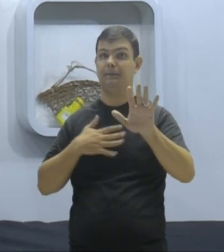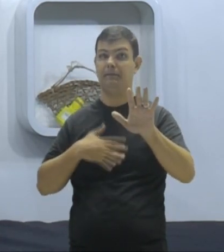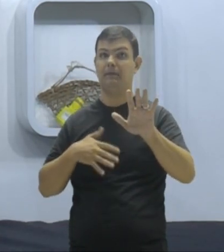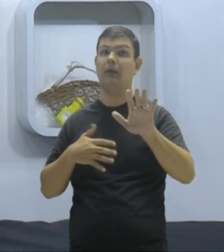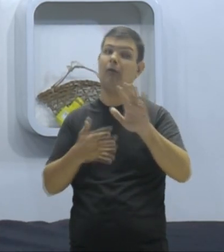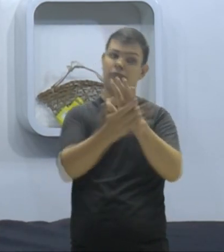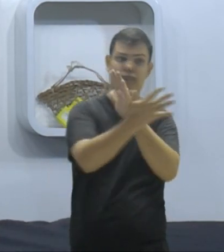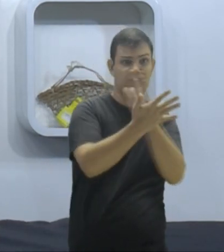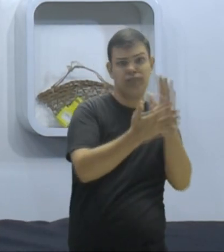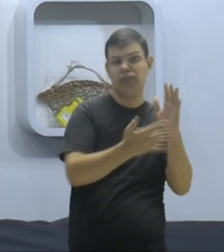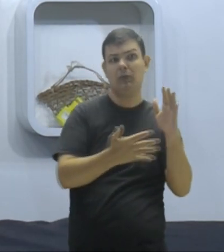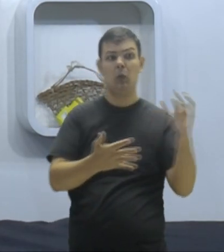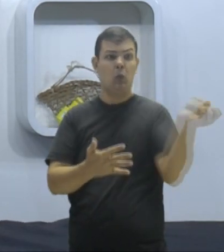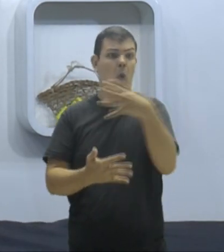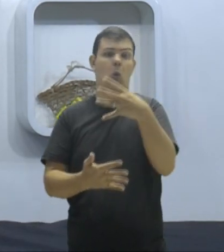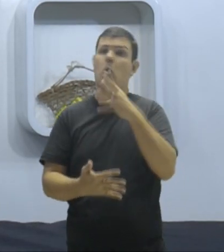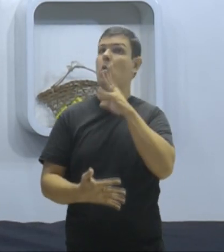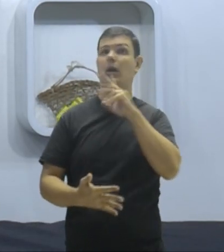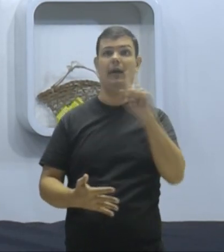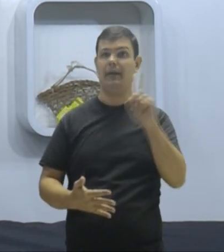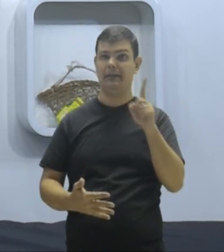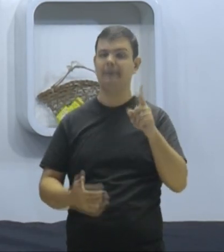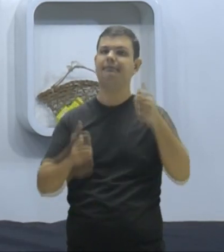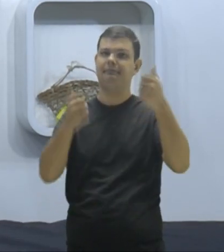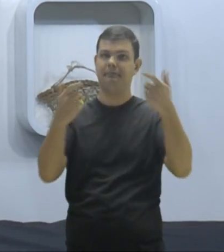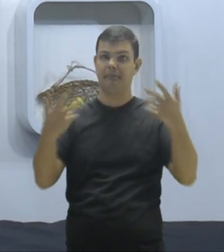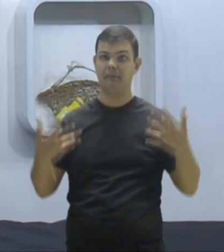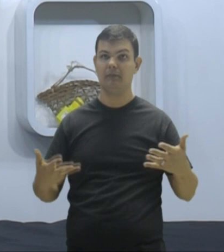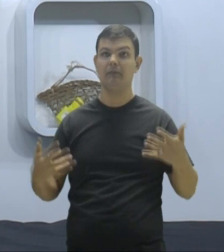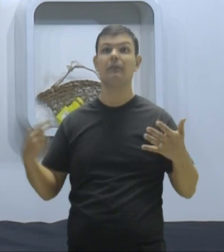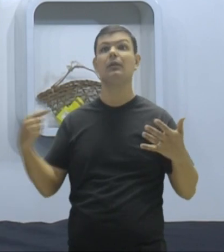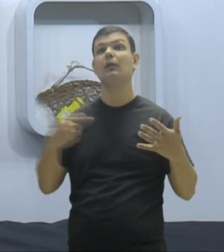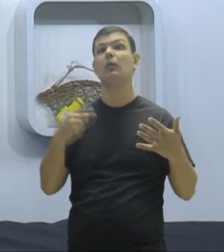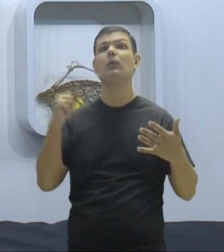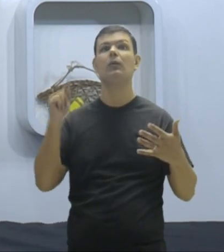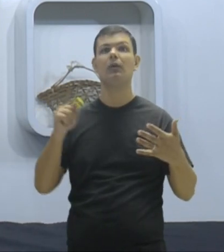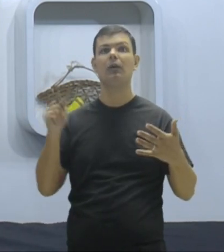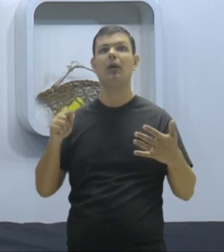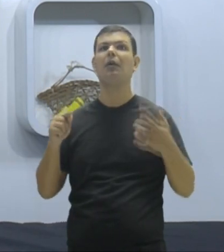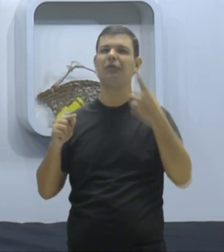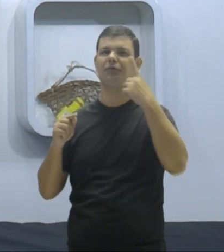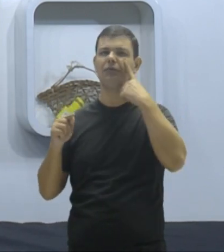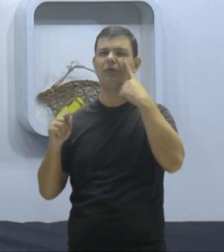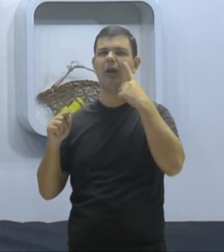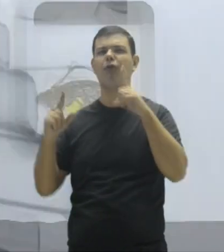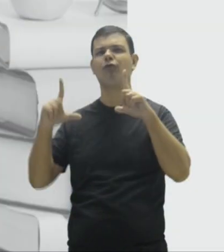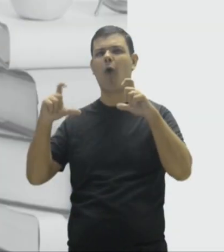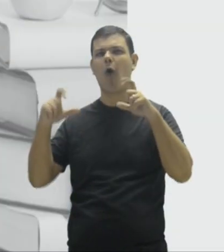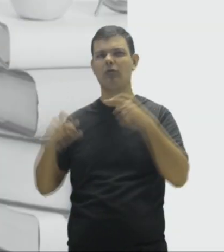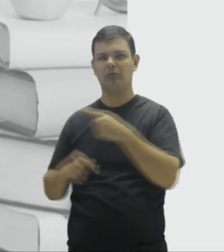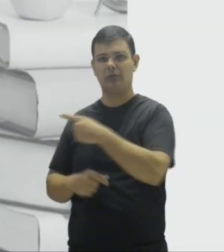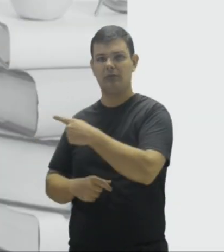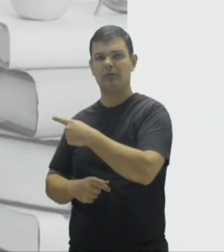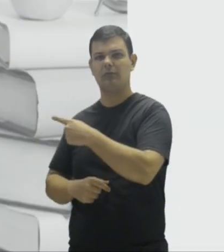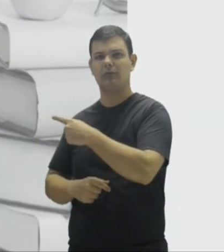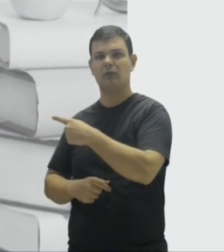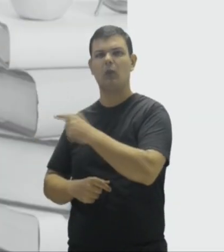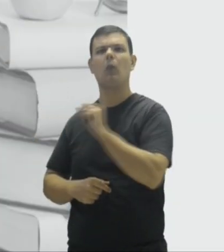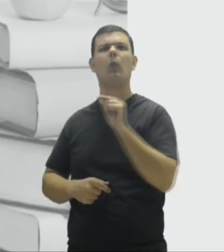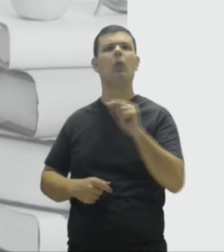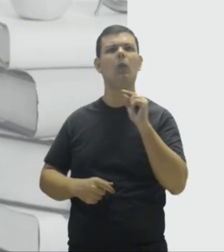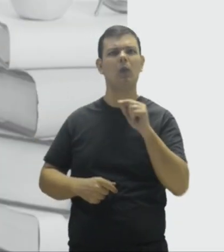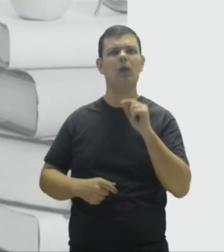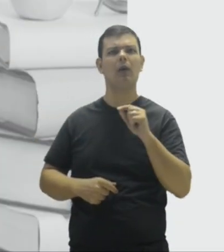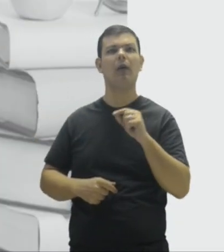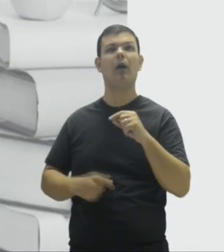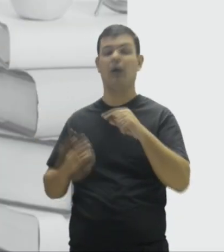muitos é uma palavra nova, né? Diversidade étnica, se você observar essa fotinha que está embaixo, você percebe que